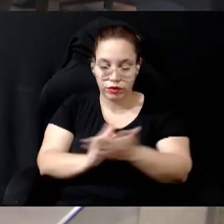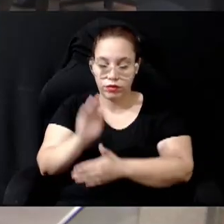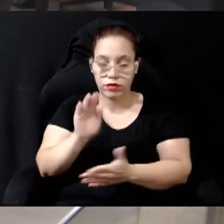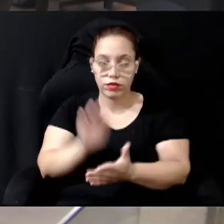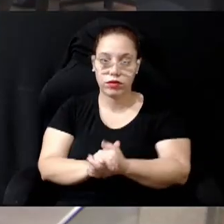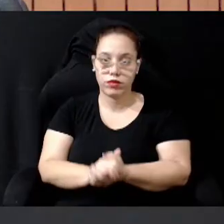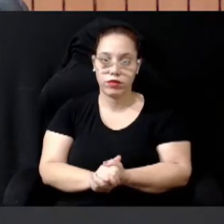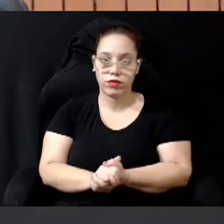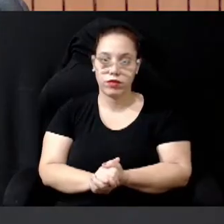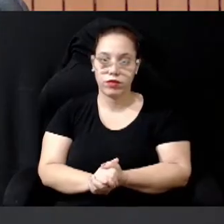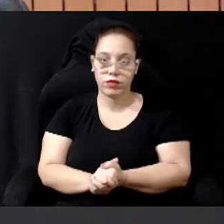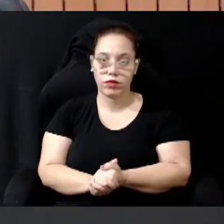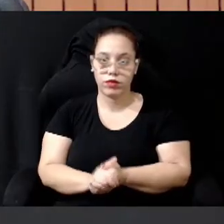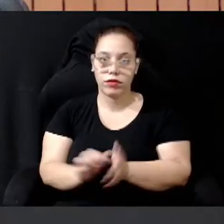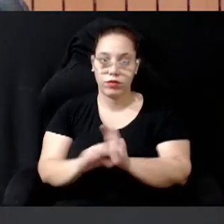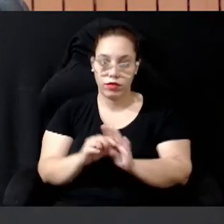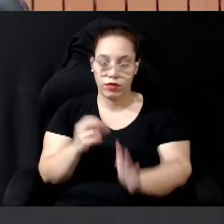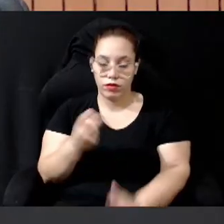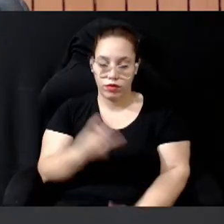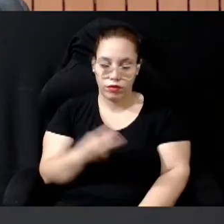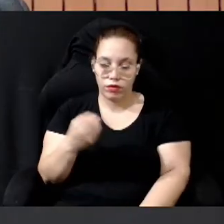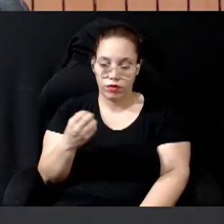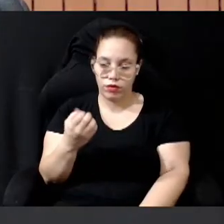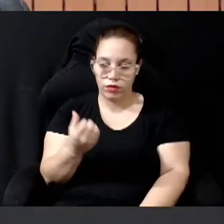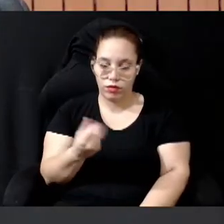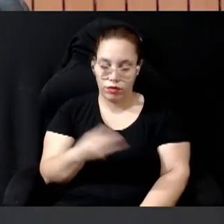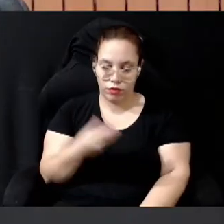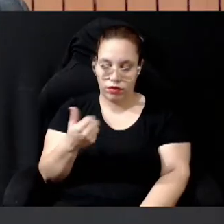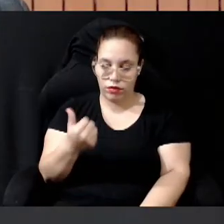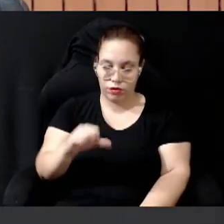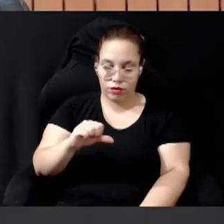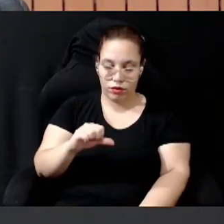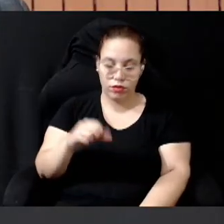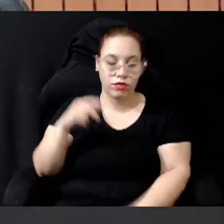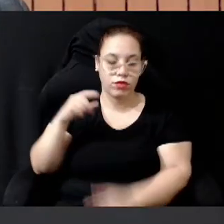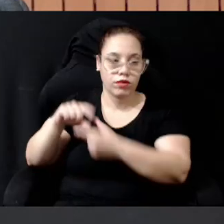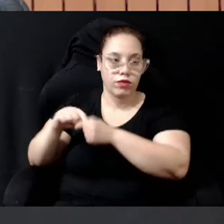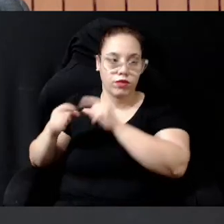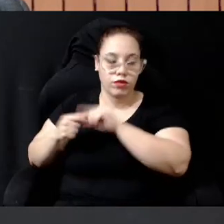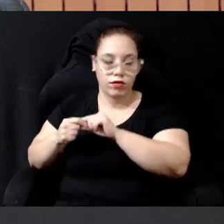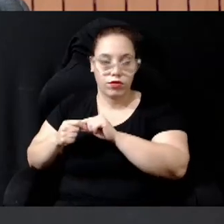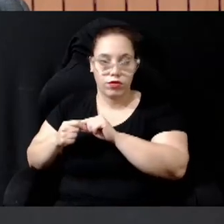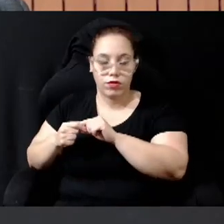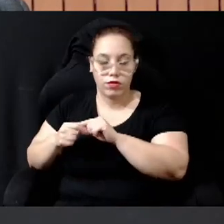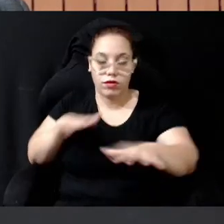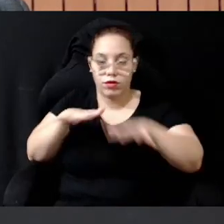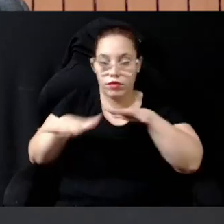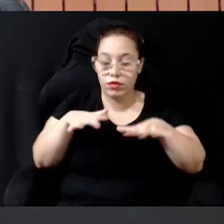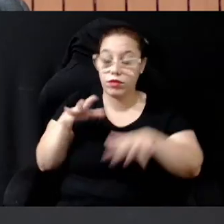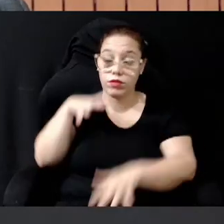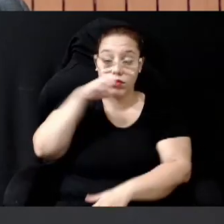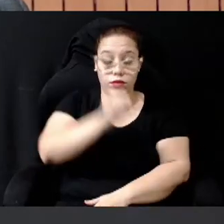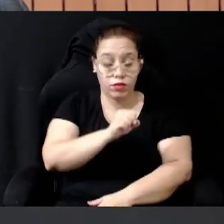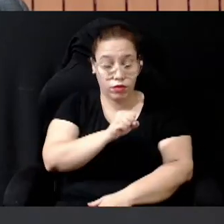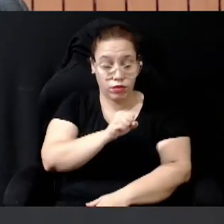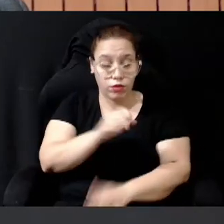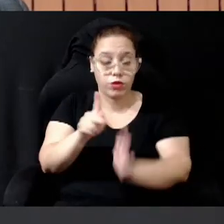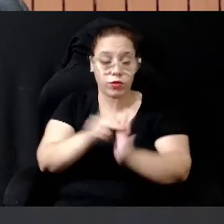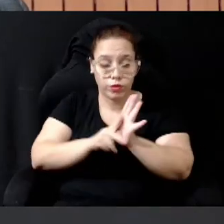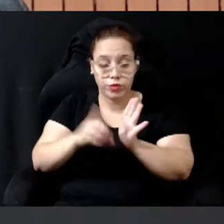Aprovado. Requerimento 2.219 do vereador Major Jaime e outros vereadores que requer a tramitação em regime de urgência do projeto de decreto